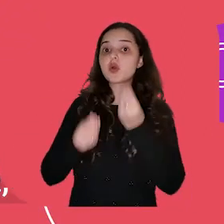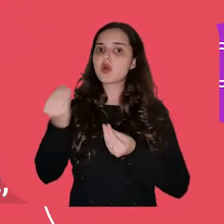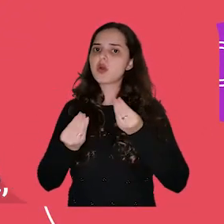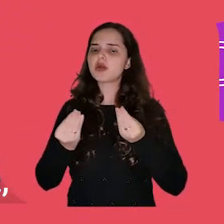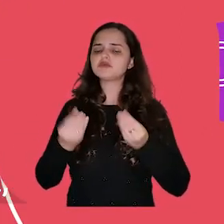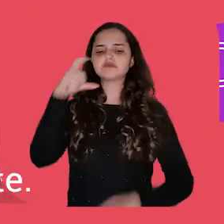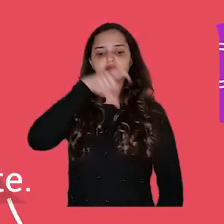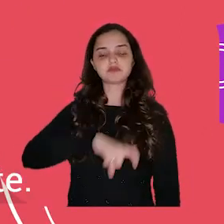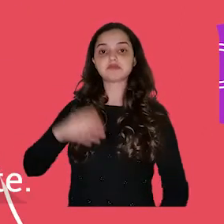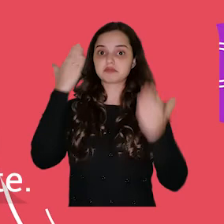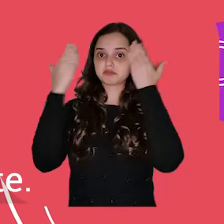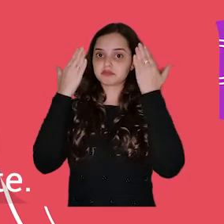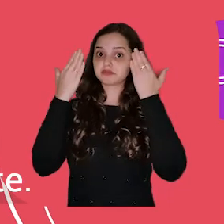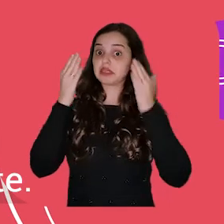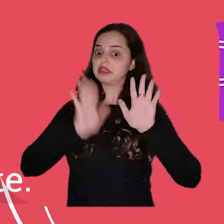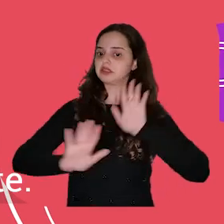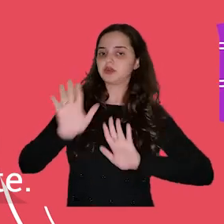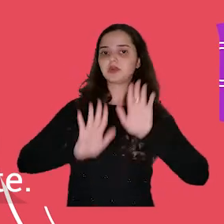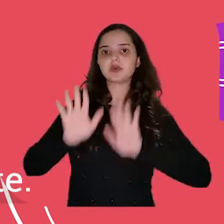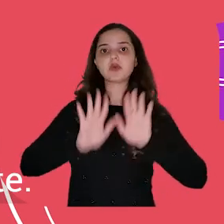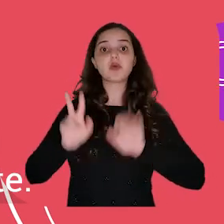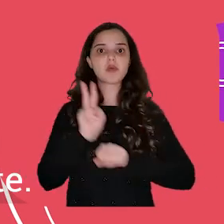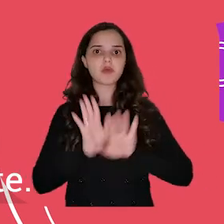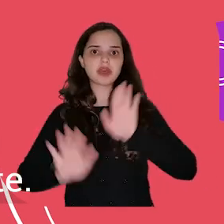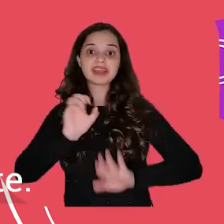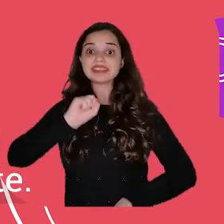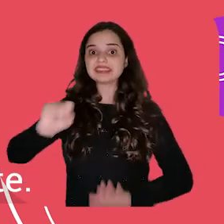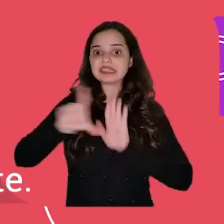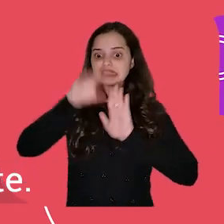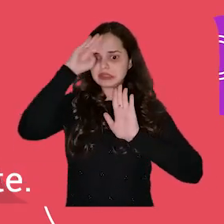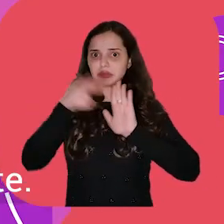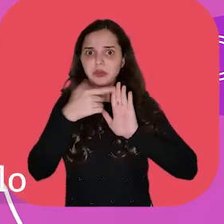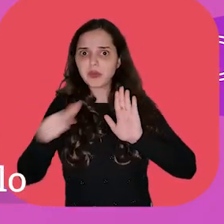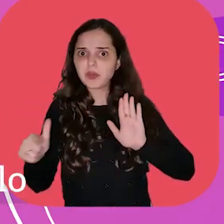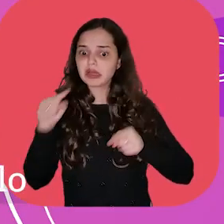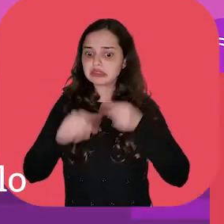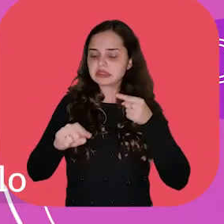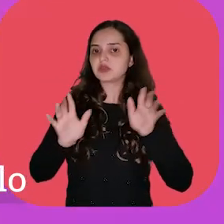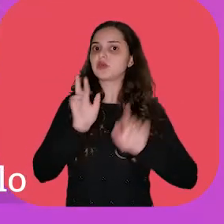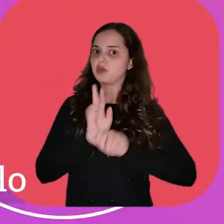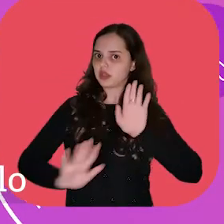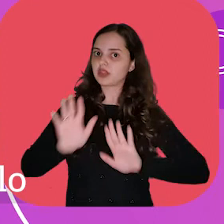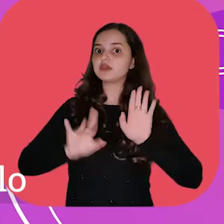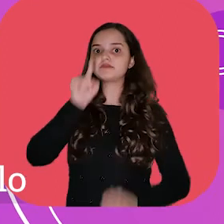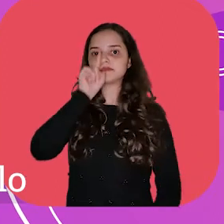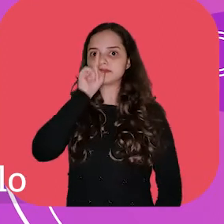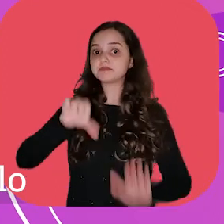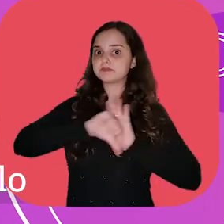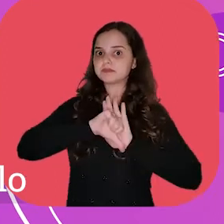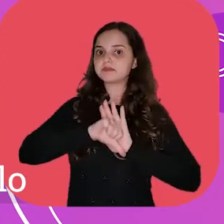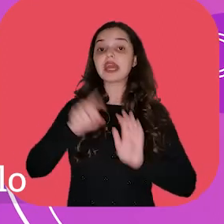título de psicóloga, para não correr o risco de exercer a profissão ilegalmente. Lembre-se, a inscrição